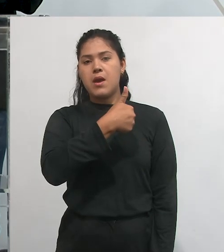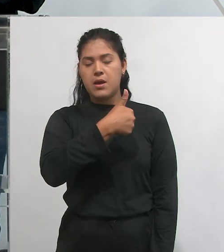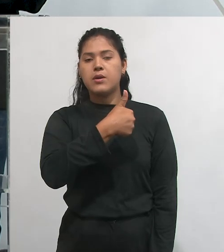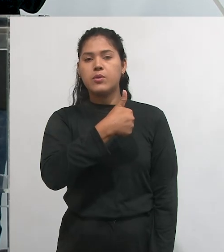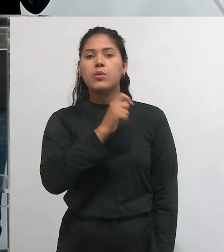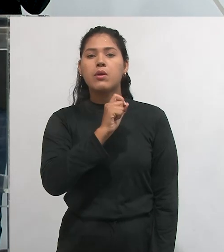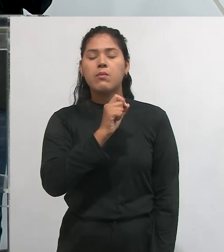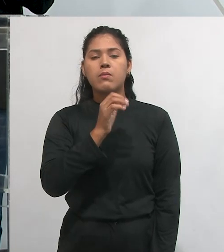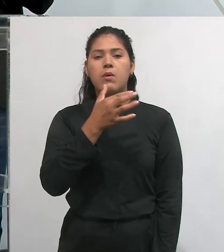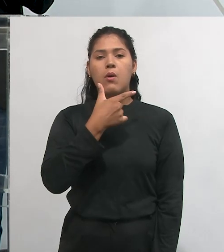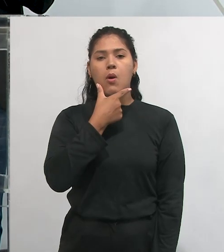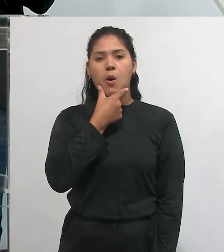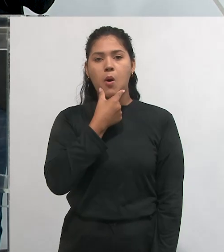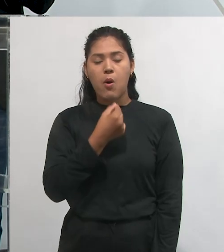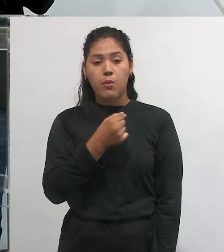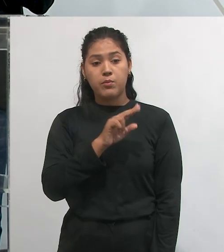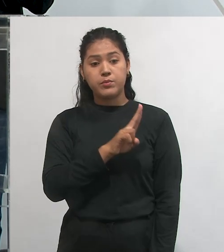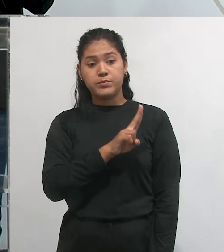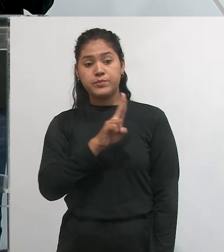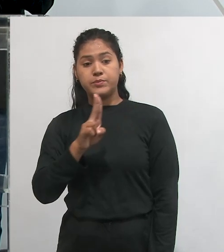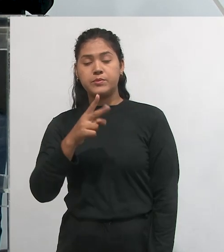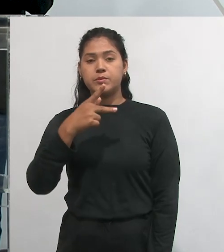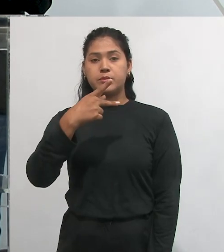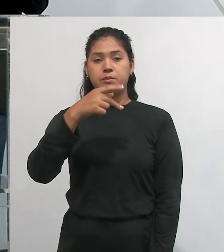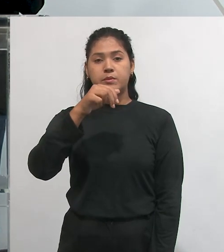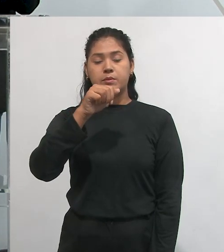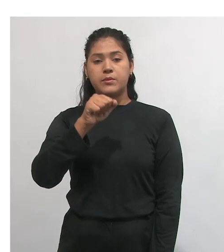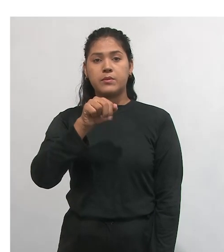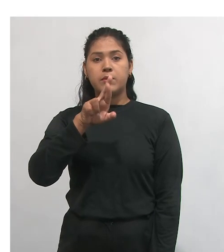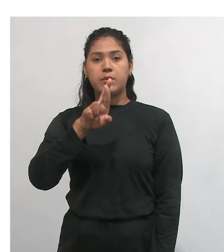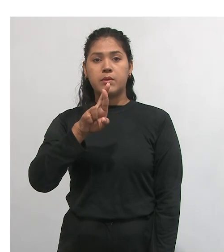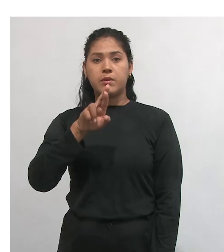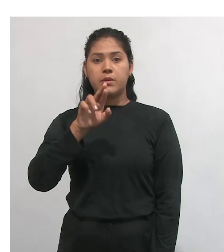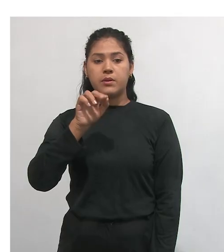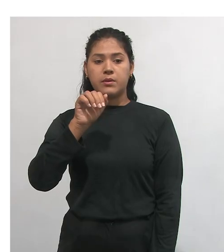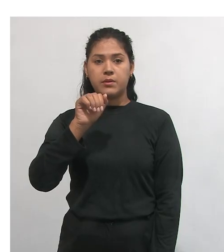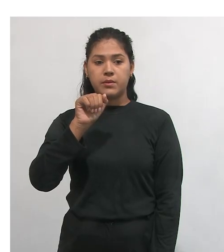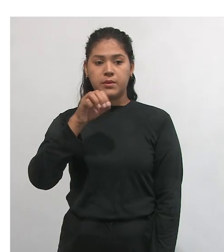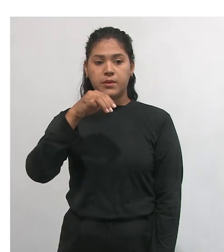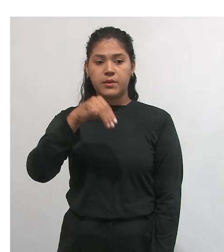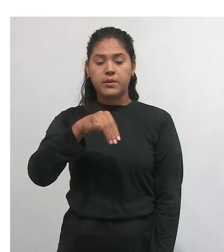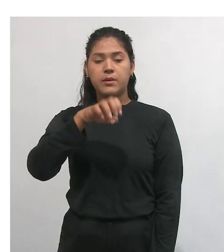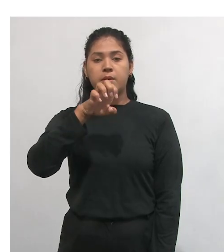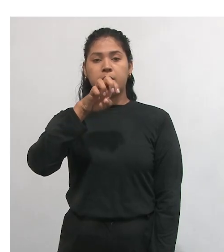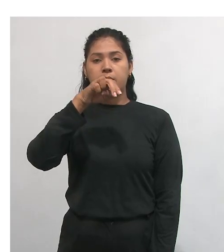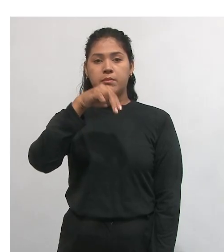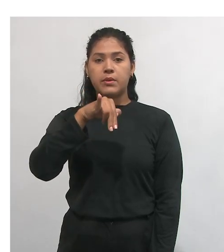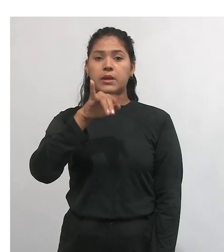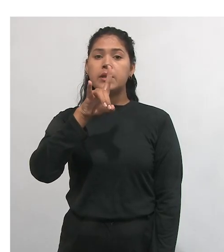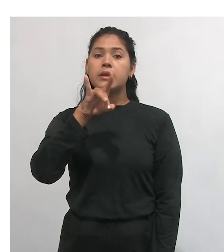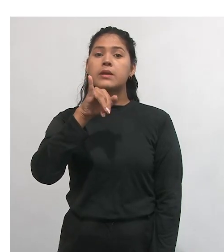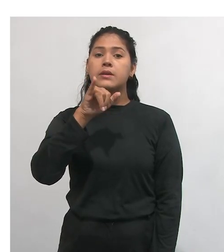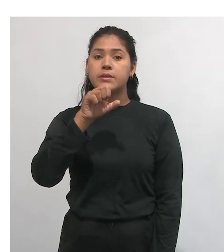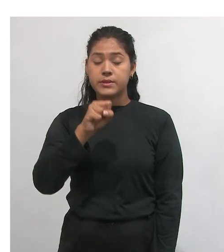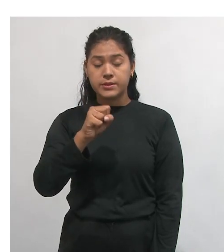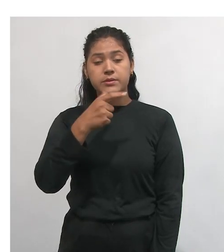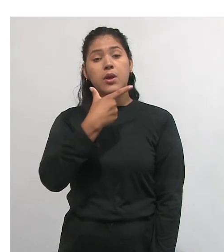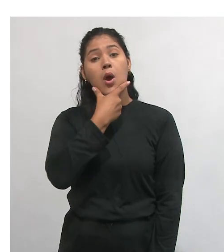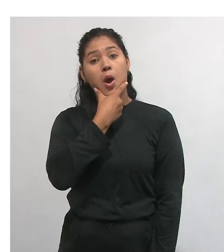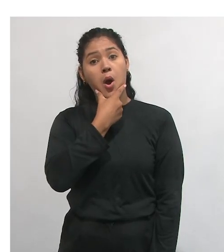Parmênides. E Parmênides, veja só, aqui eu preparei um pequeno slide. O que podemos aprender com